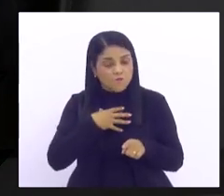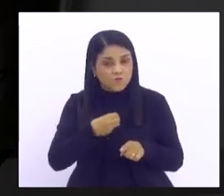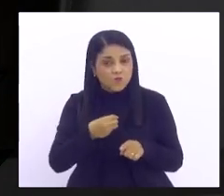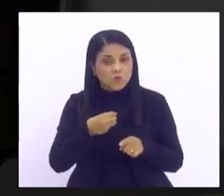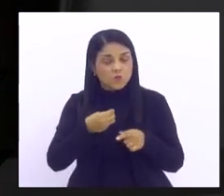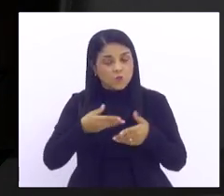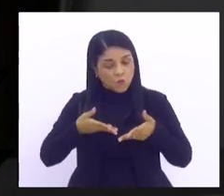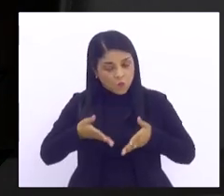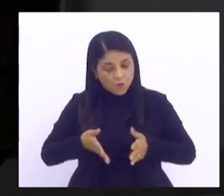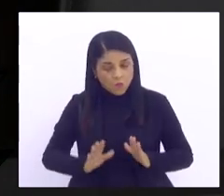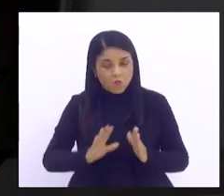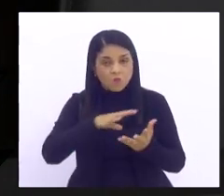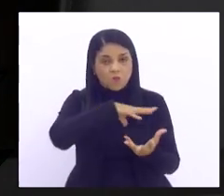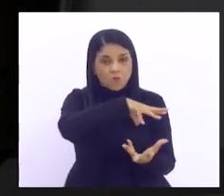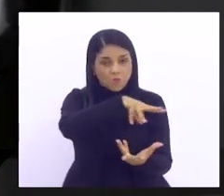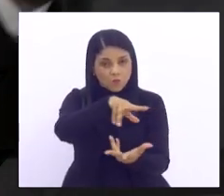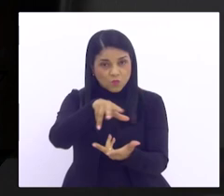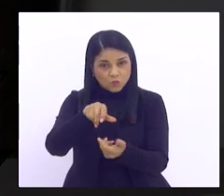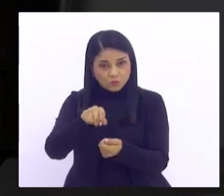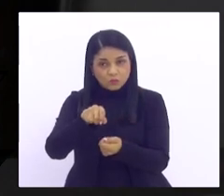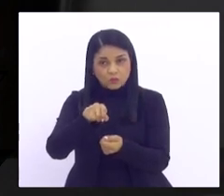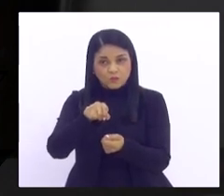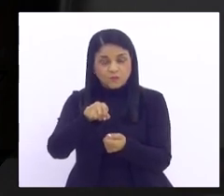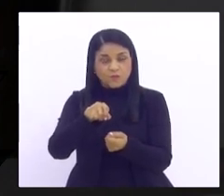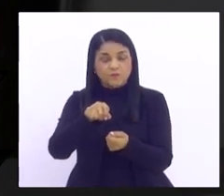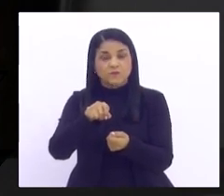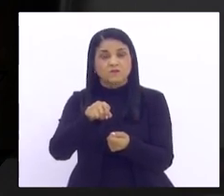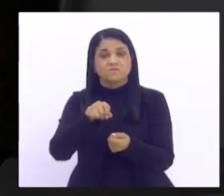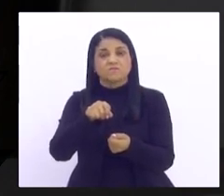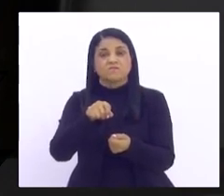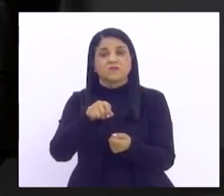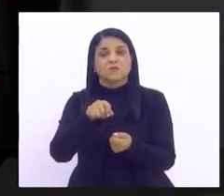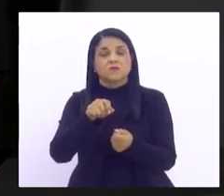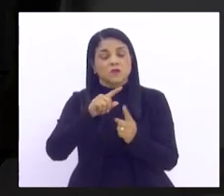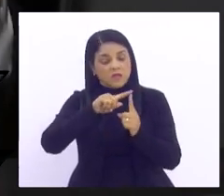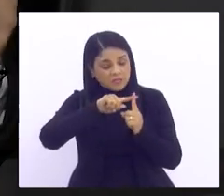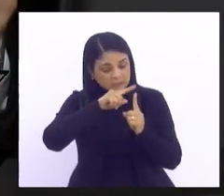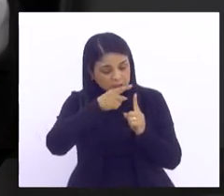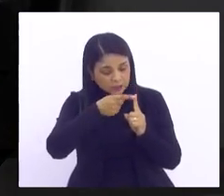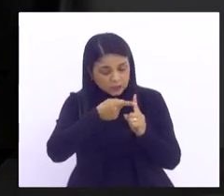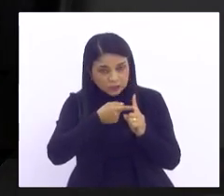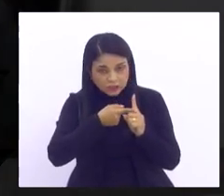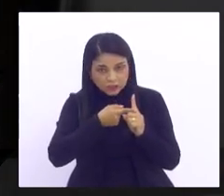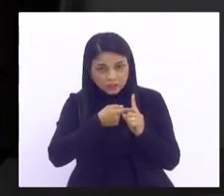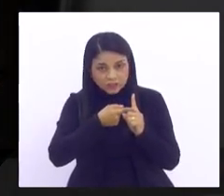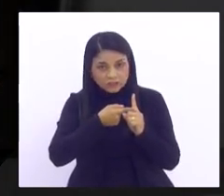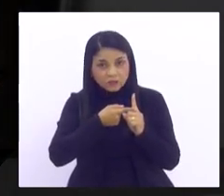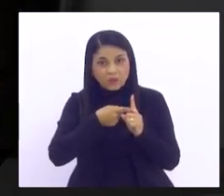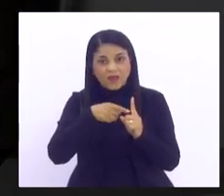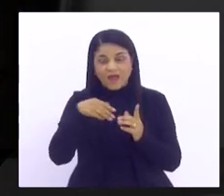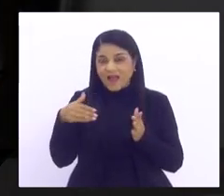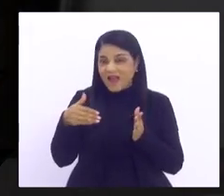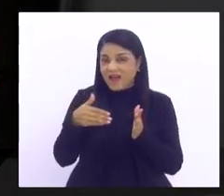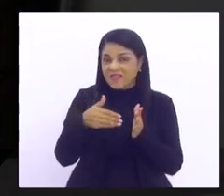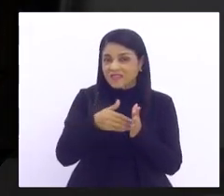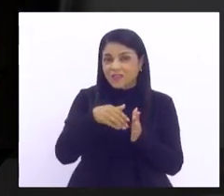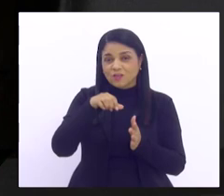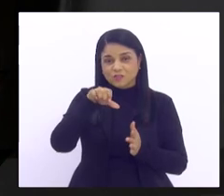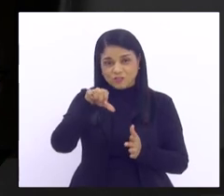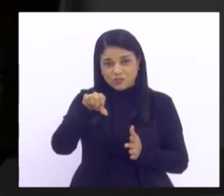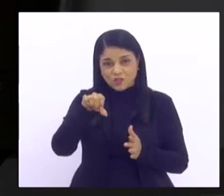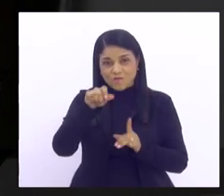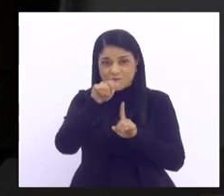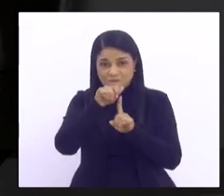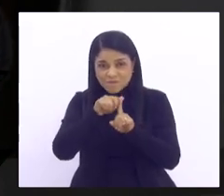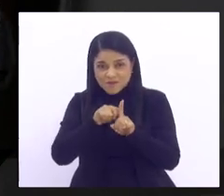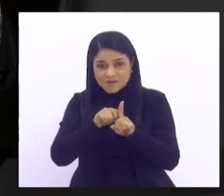E, quiçá, creiam, em muitos momentos, a gestação levada até o final faz com que a mãe mude de ideia e acolha o seu